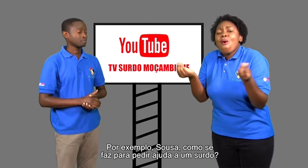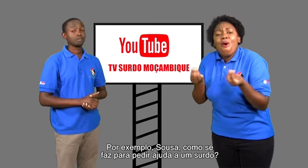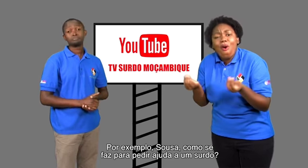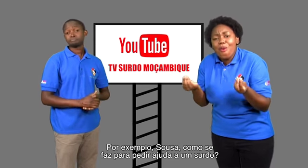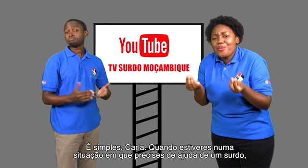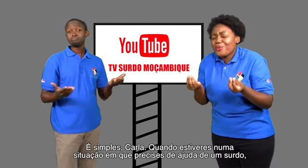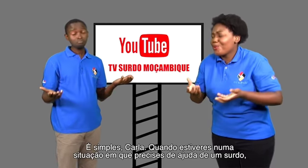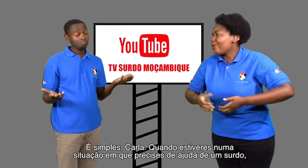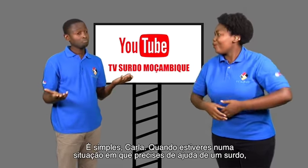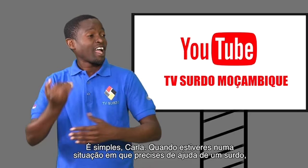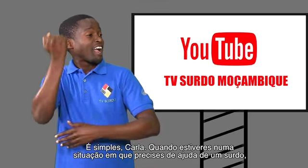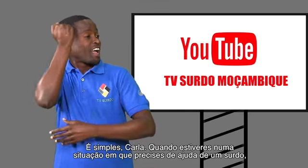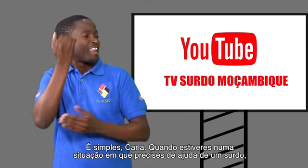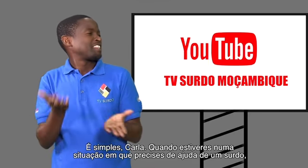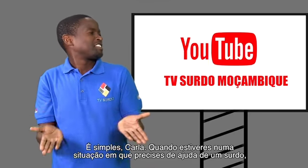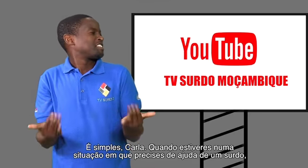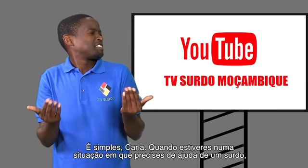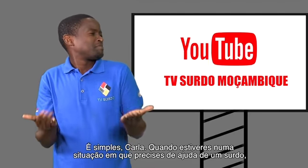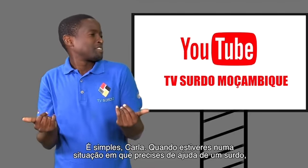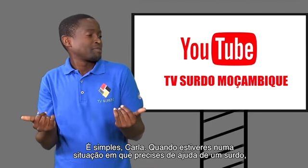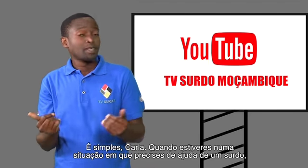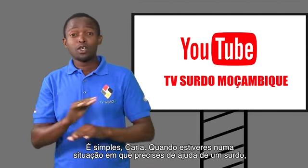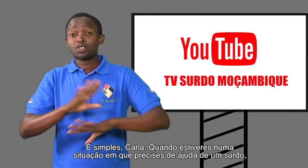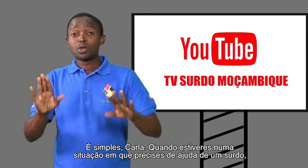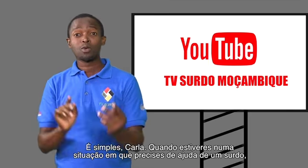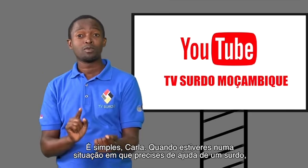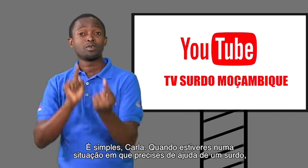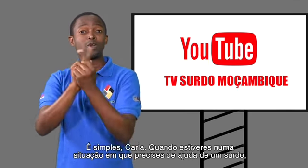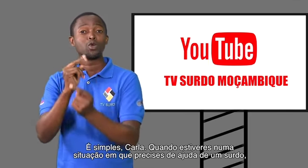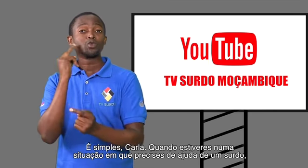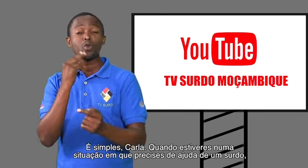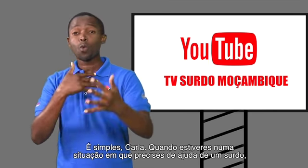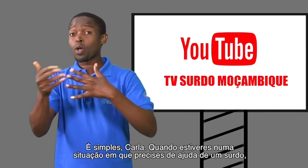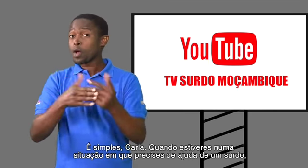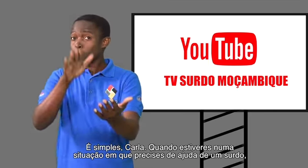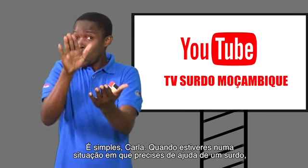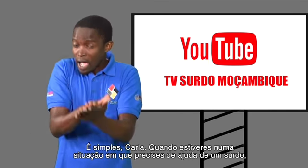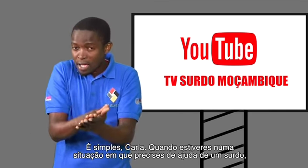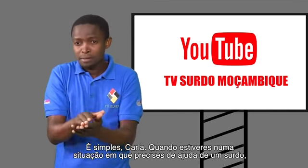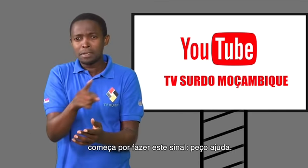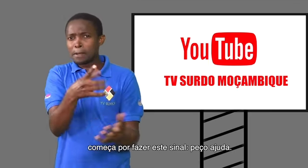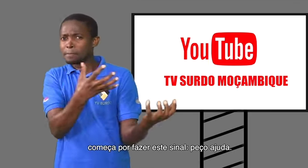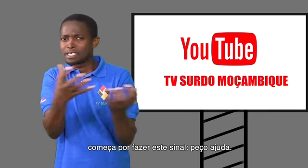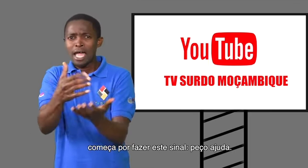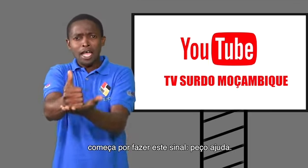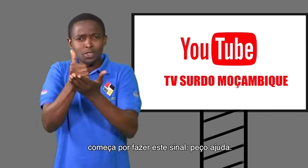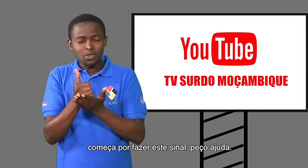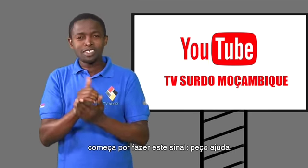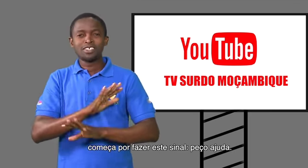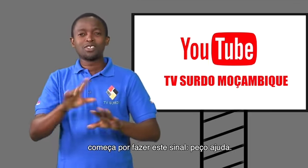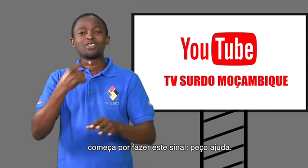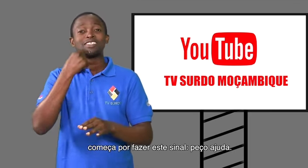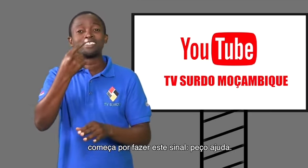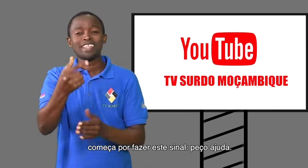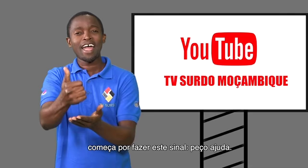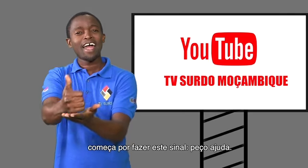ajuda a um surdo? Carla, quando estiveres numa situação em que precisas de ajuda de um surdo, comece por fazer